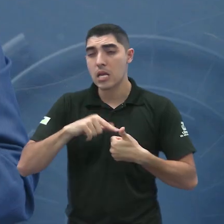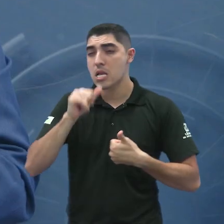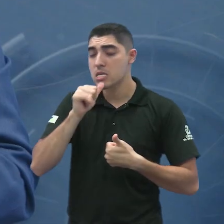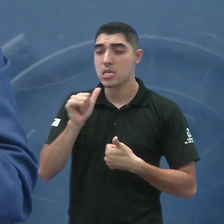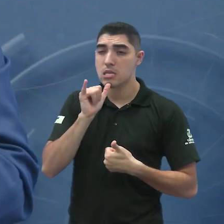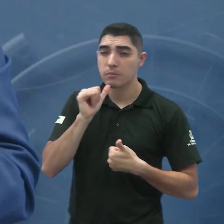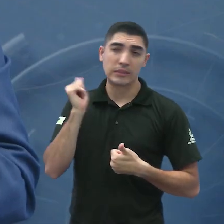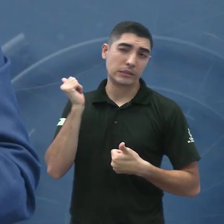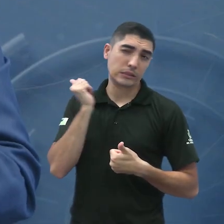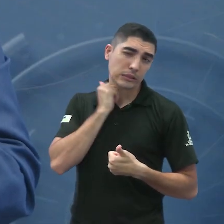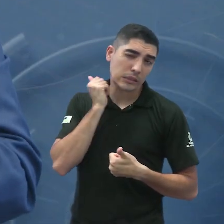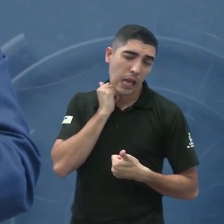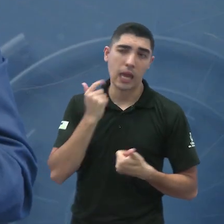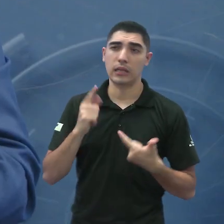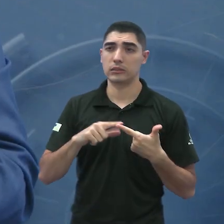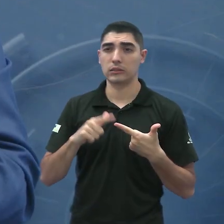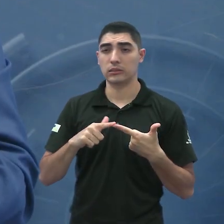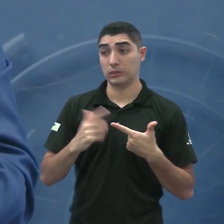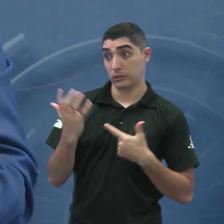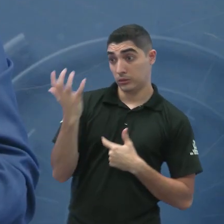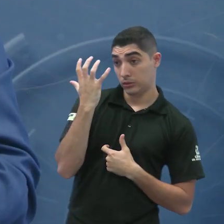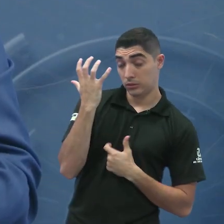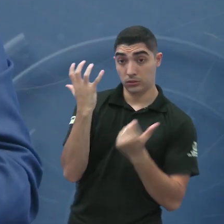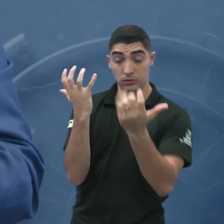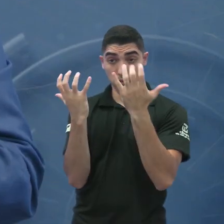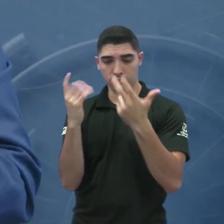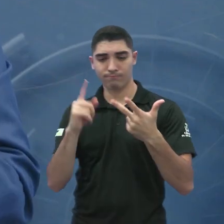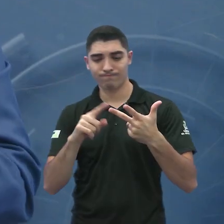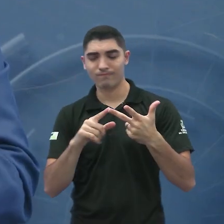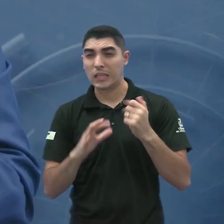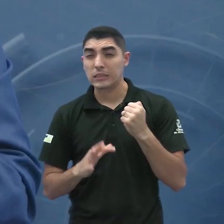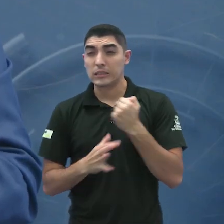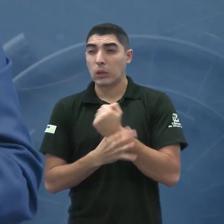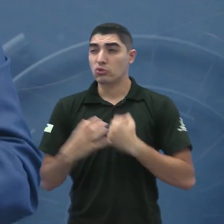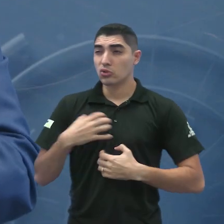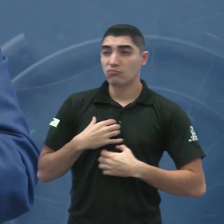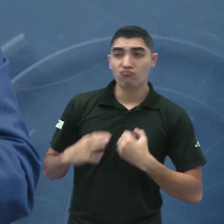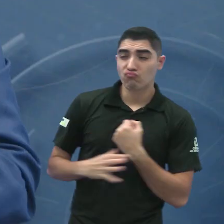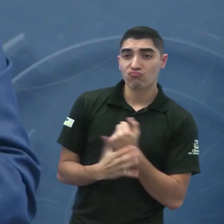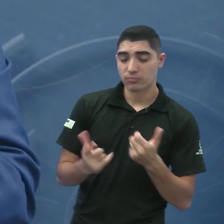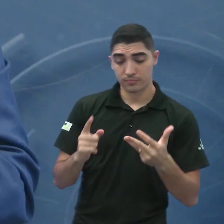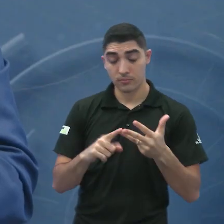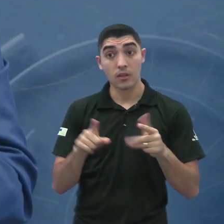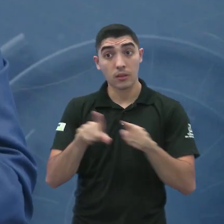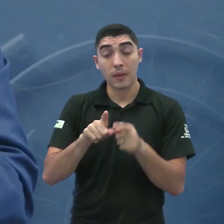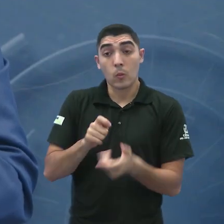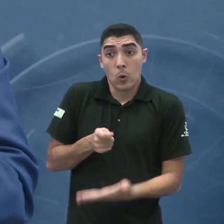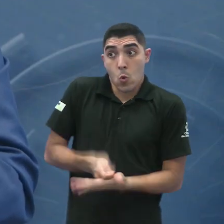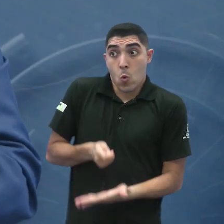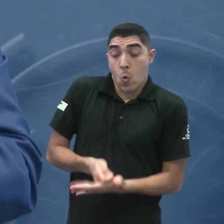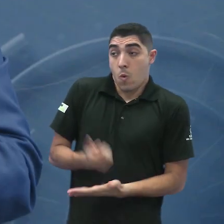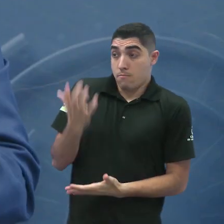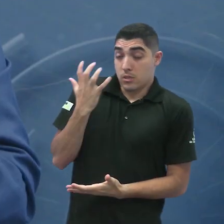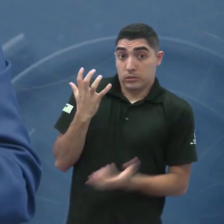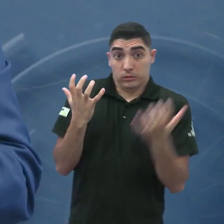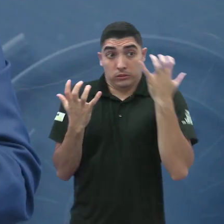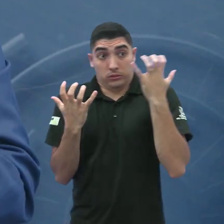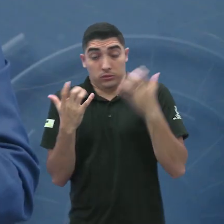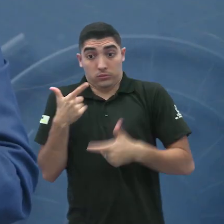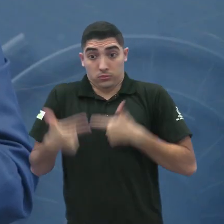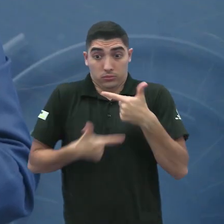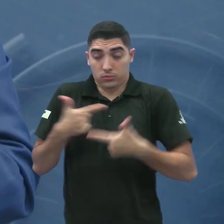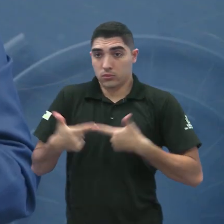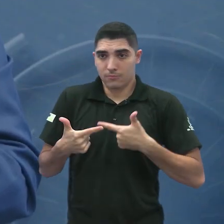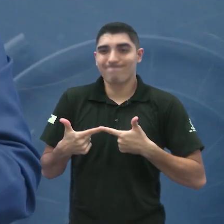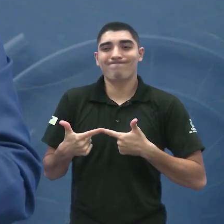estresse crônico, excesso de estímulos, insegurança no trabalho e pressão por desempenho têm